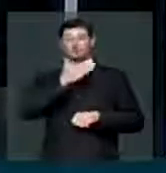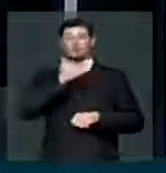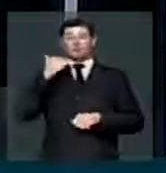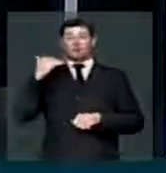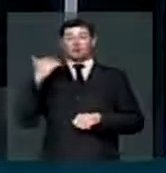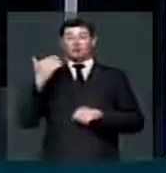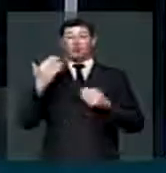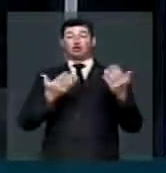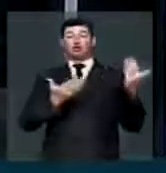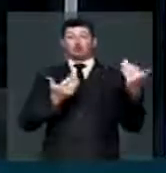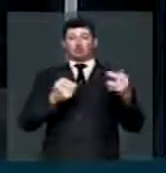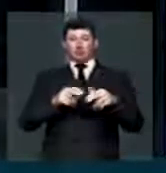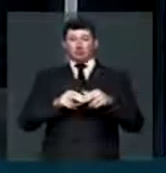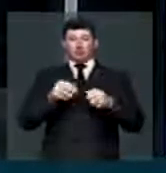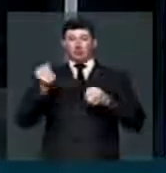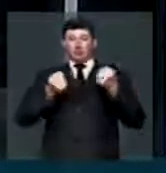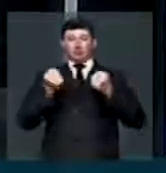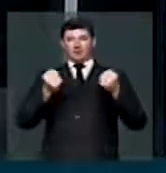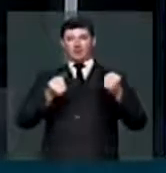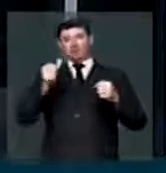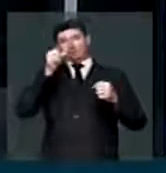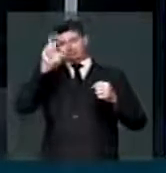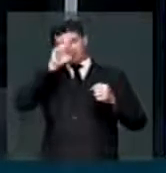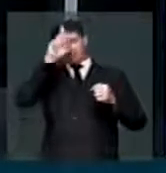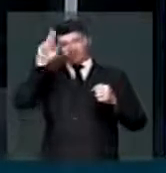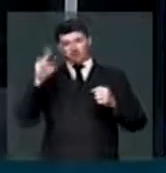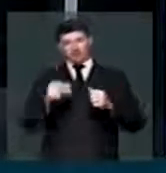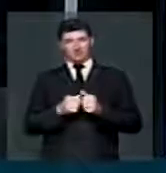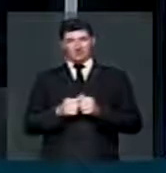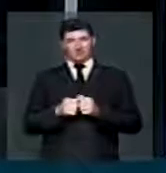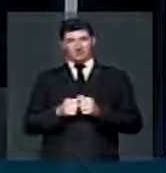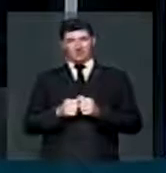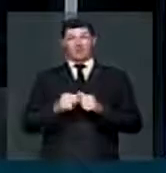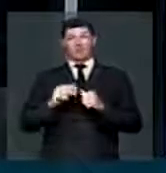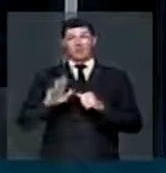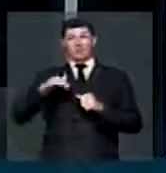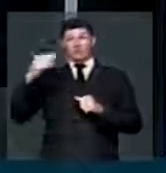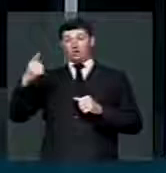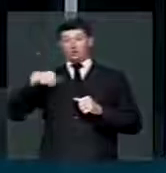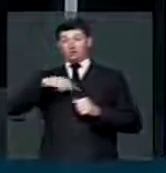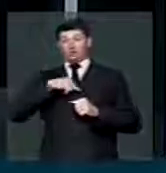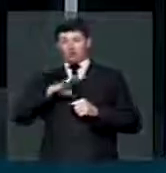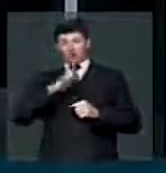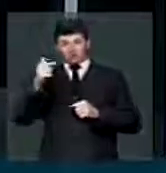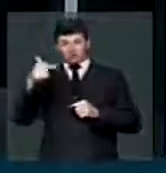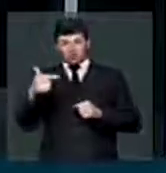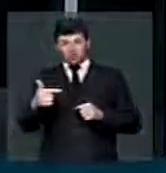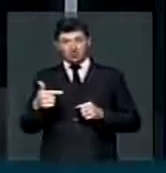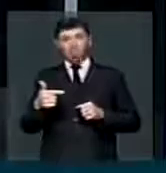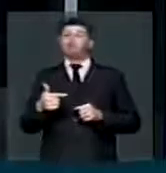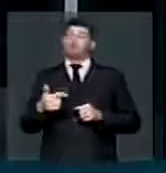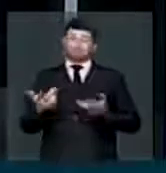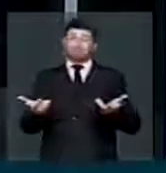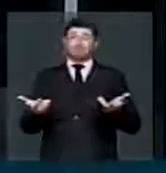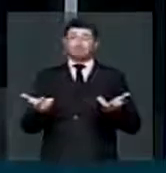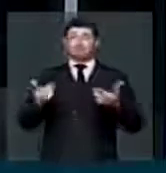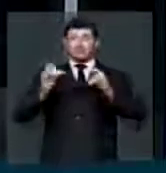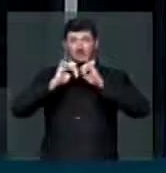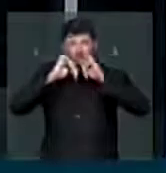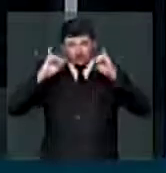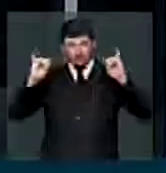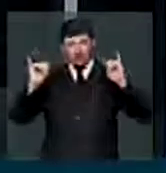morrem jovens no trânsito. Enquanto nós não tivermos coragem de fazer isso, as